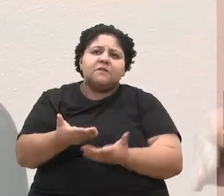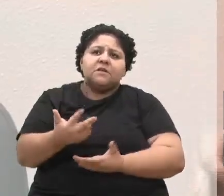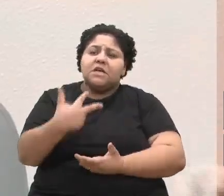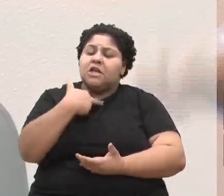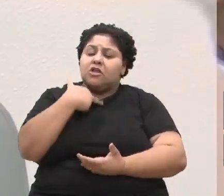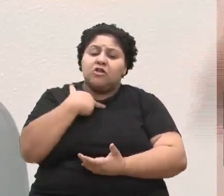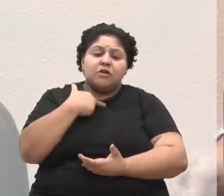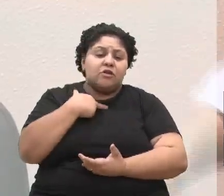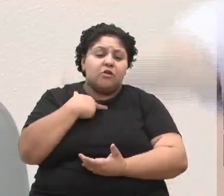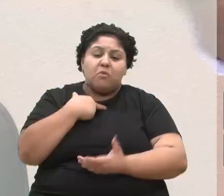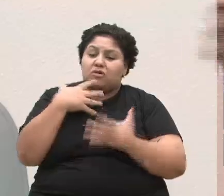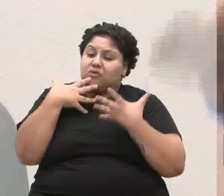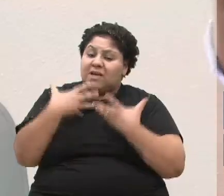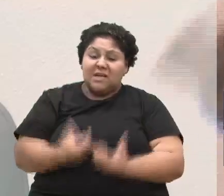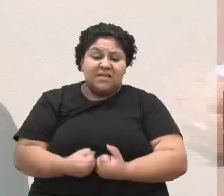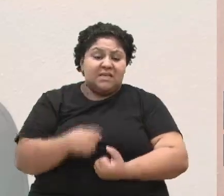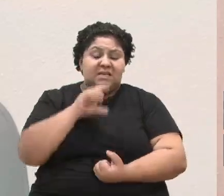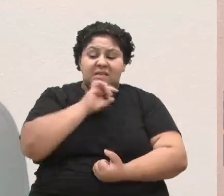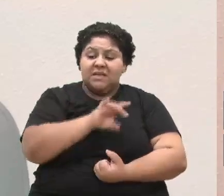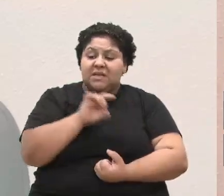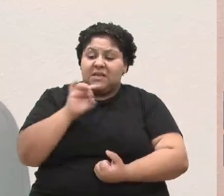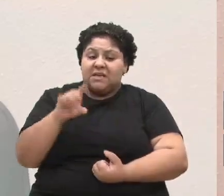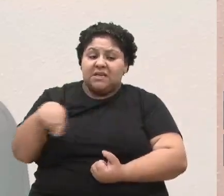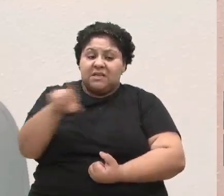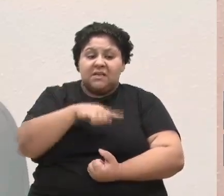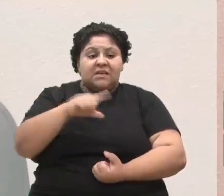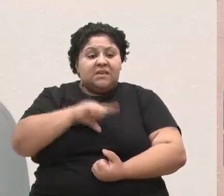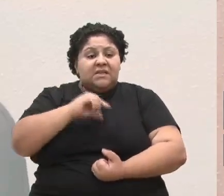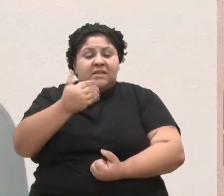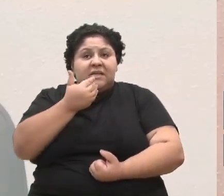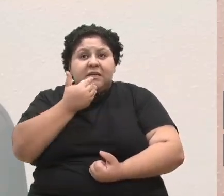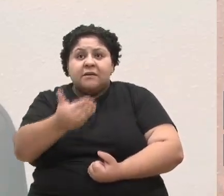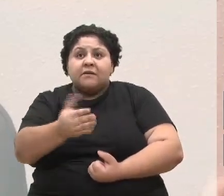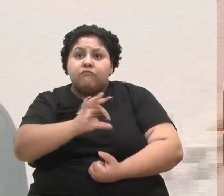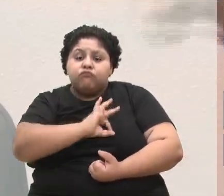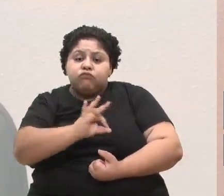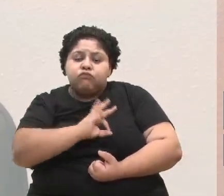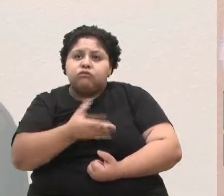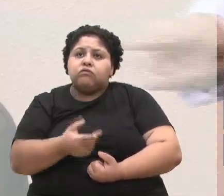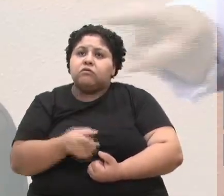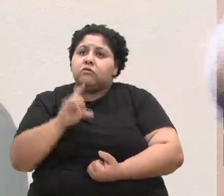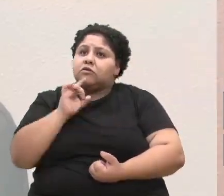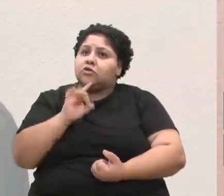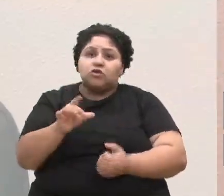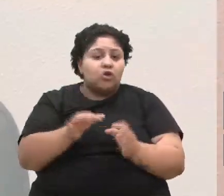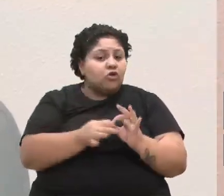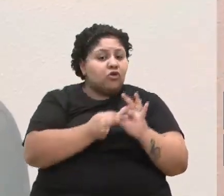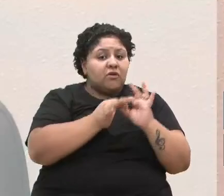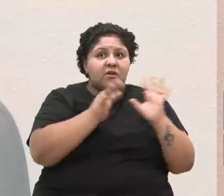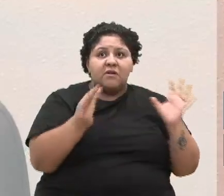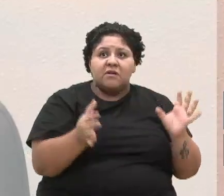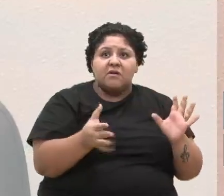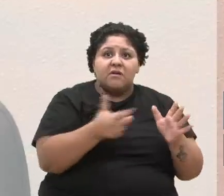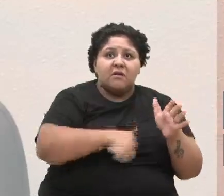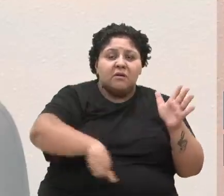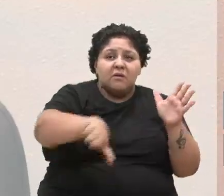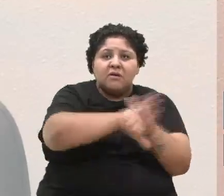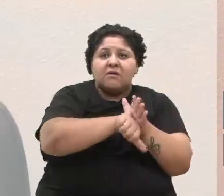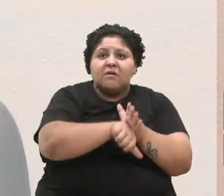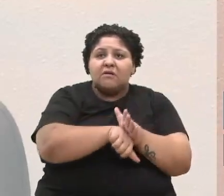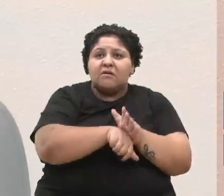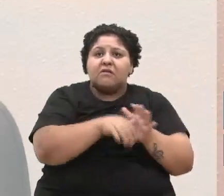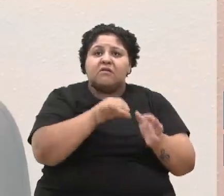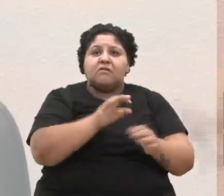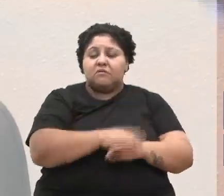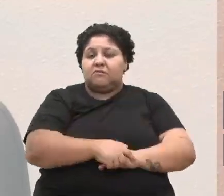posso admitir que cada vez mais a gente tem que pedir efetivo. Não, era só não liberar o cara para cometer o crime novamente, é enxugar